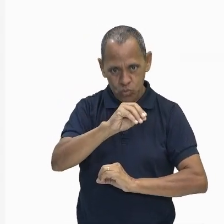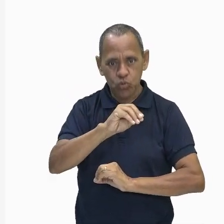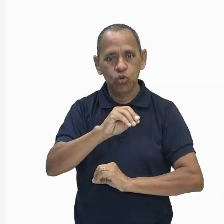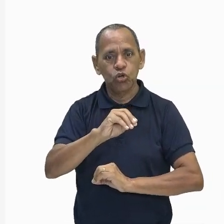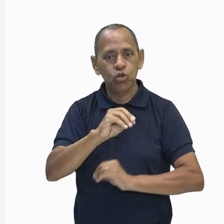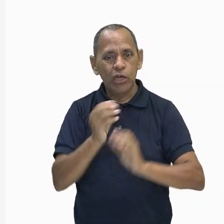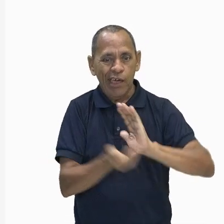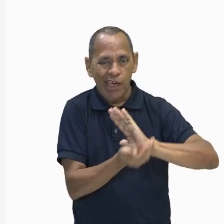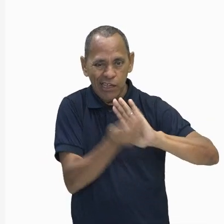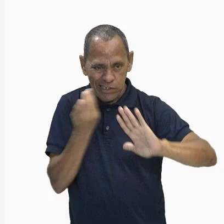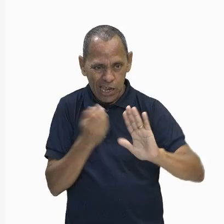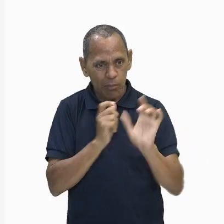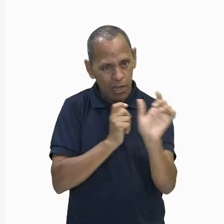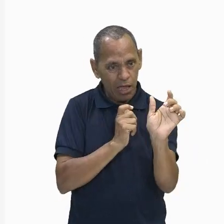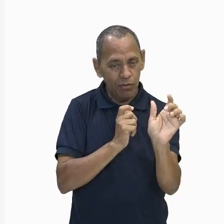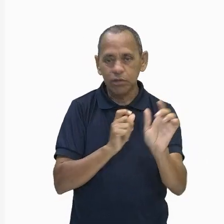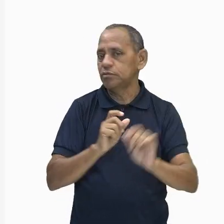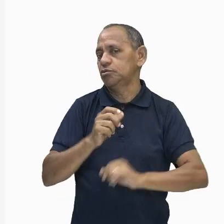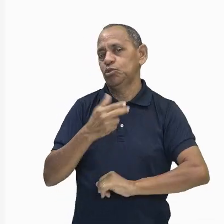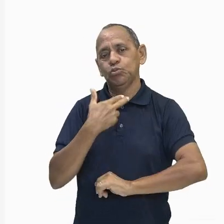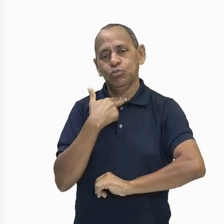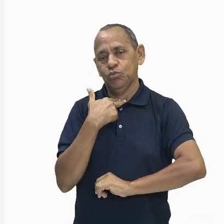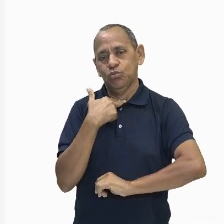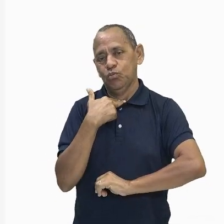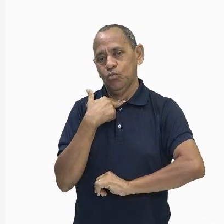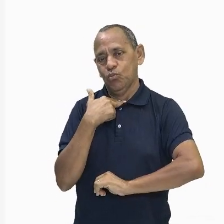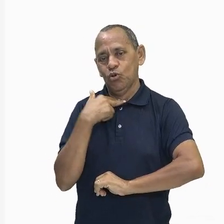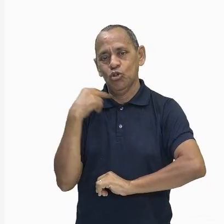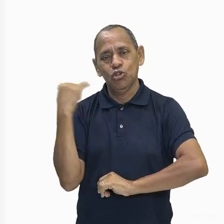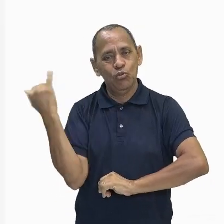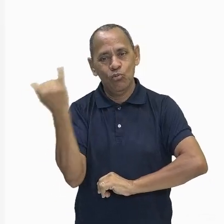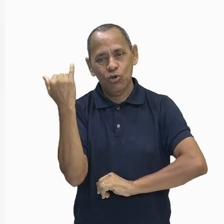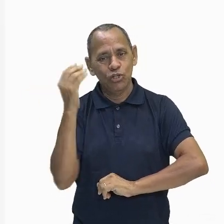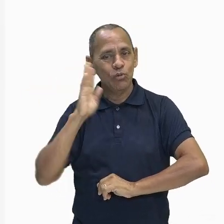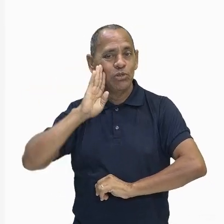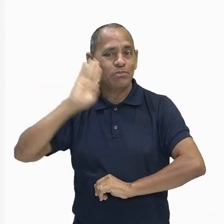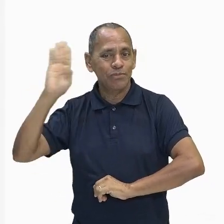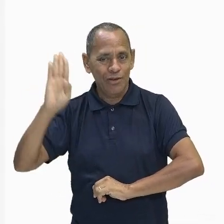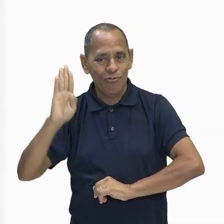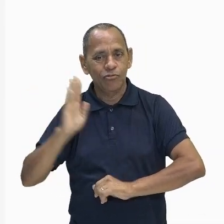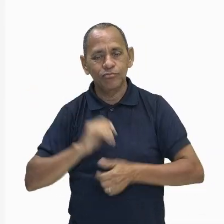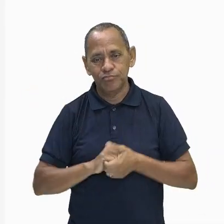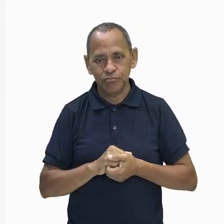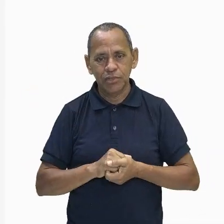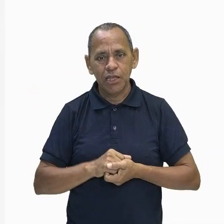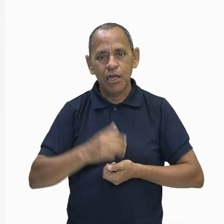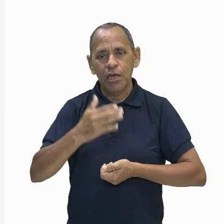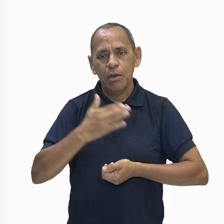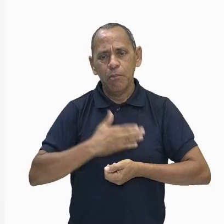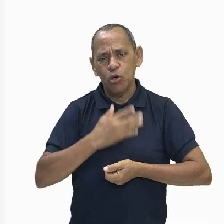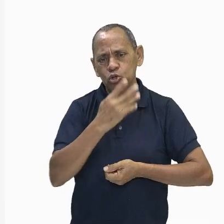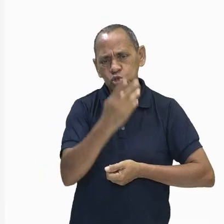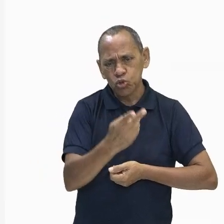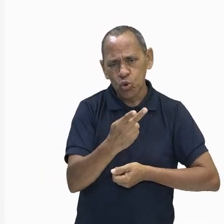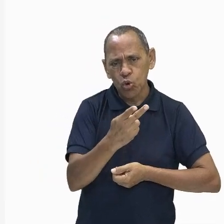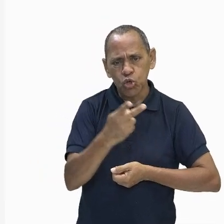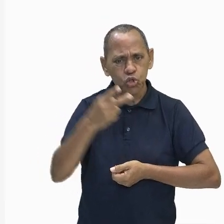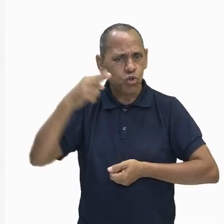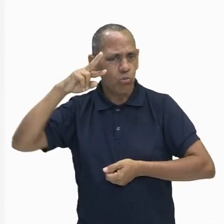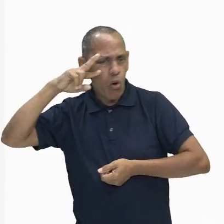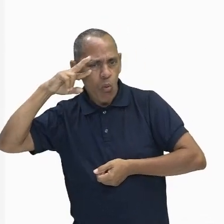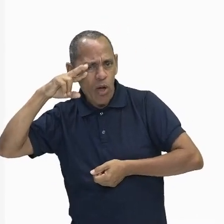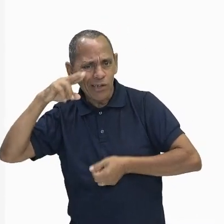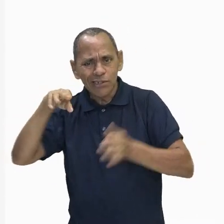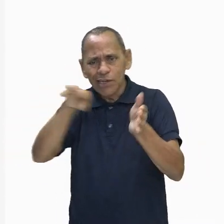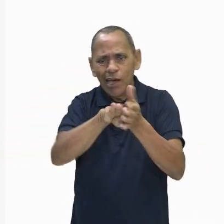é essencial. Olha só, amigos, retira a palavra amigos. Os meus 2 de Maués chegaram. Percebe que eu altero o